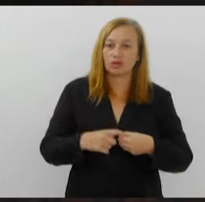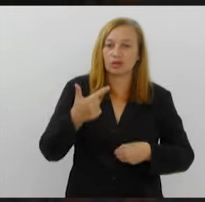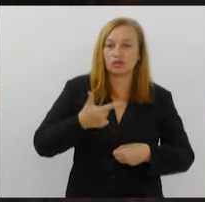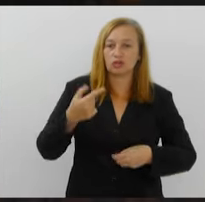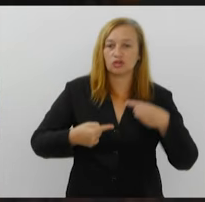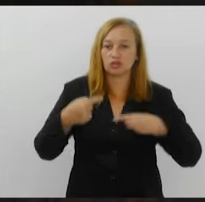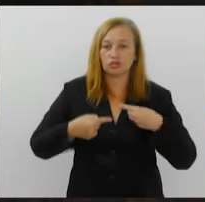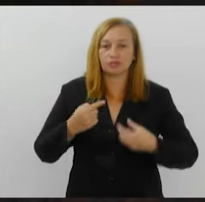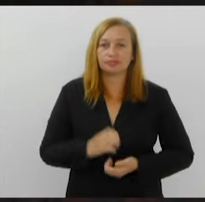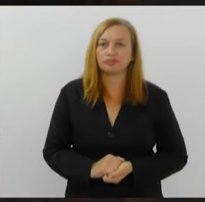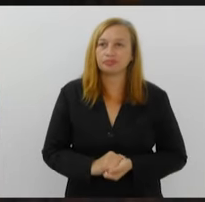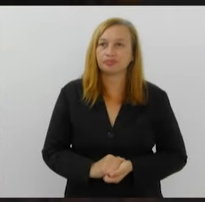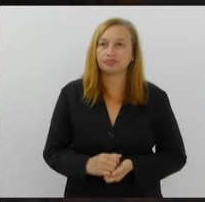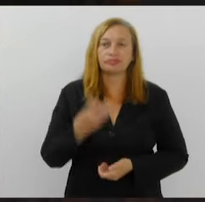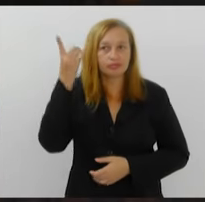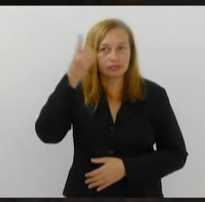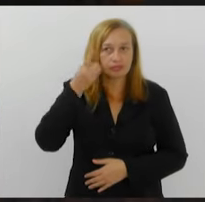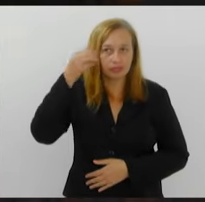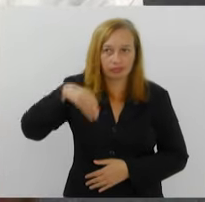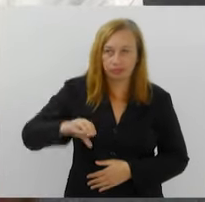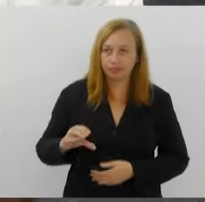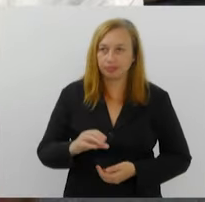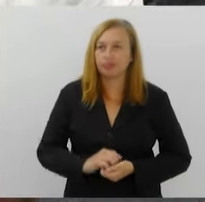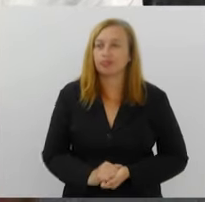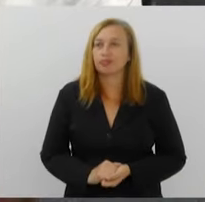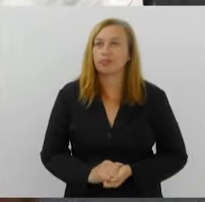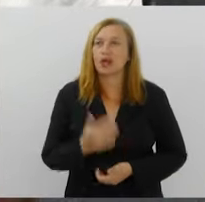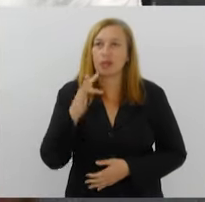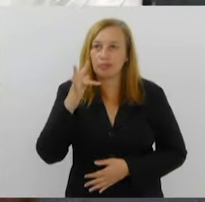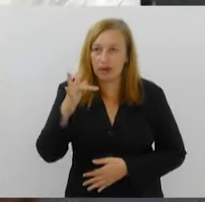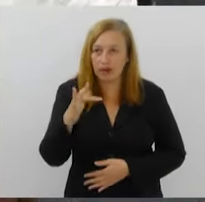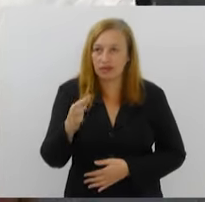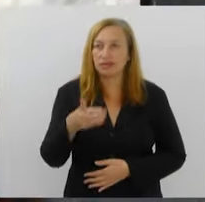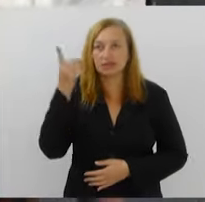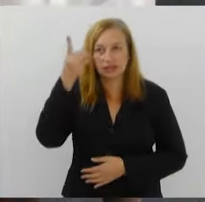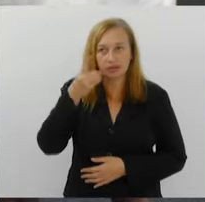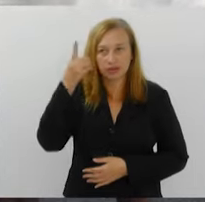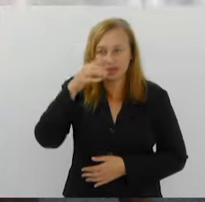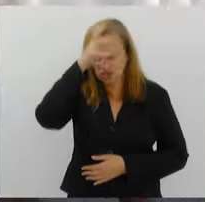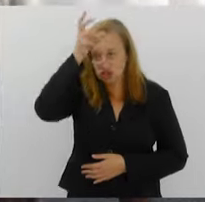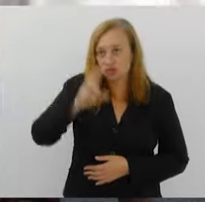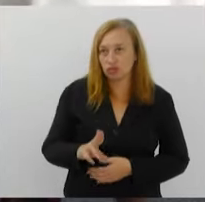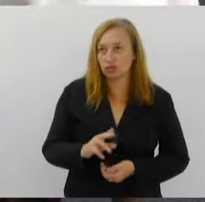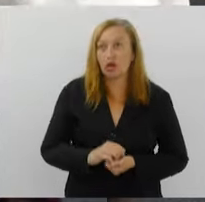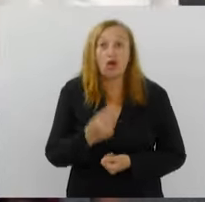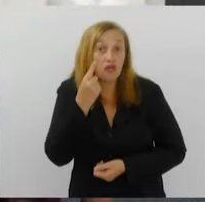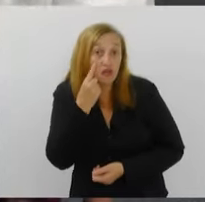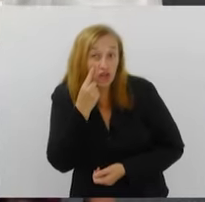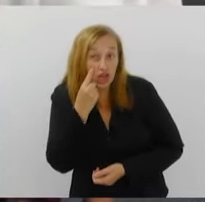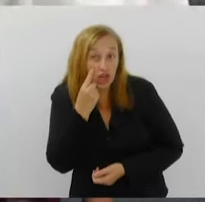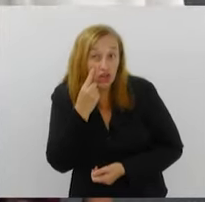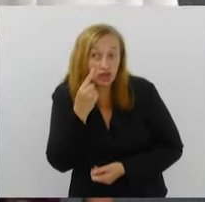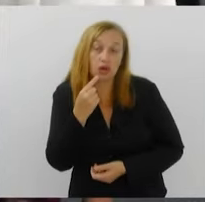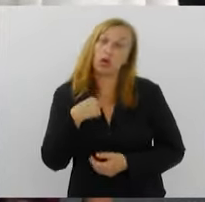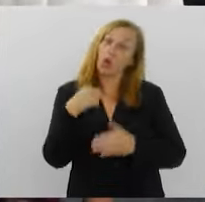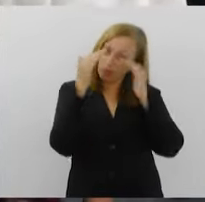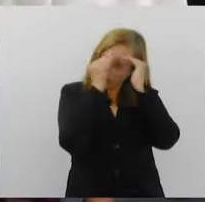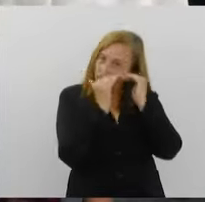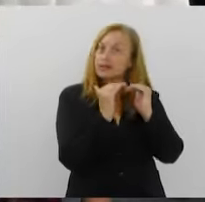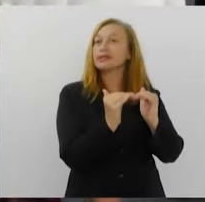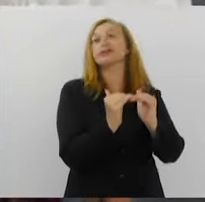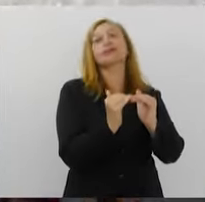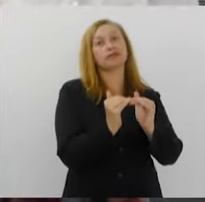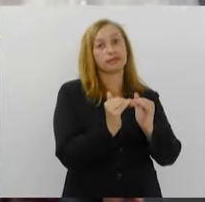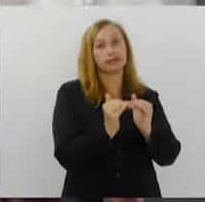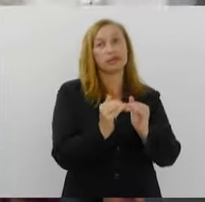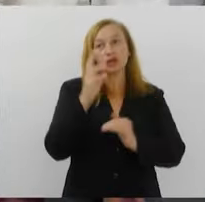em segundo. Deputado Carlos Mink. Serei breve, deputada Tia Ju. Veja, Vossa Excelência, que eu fui obediente e